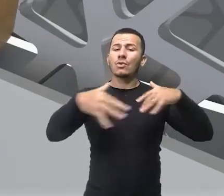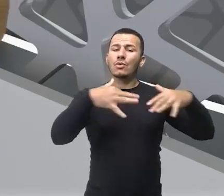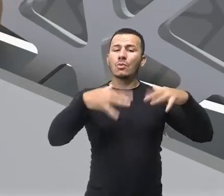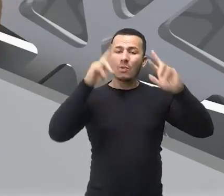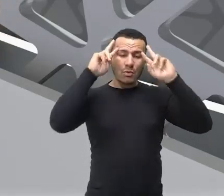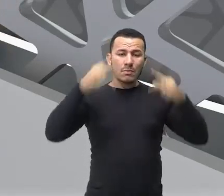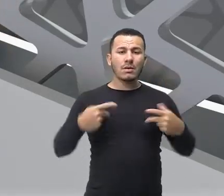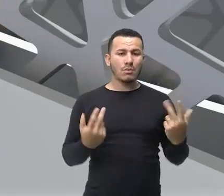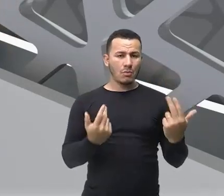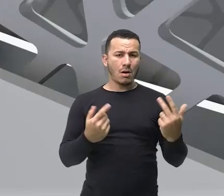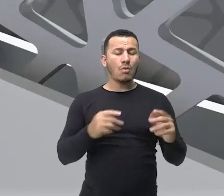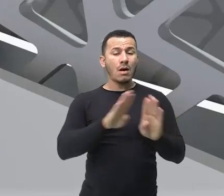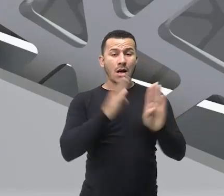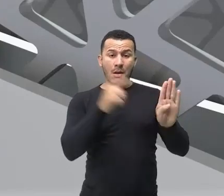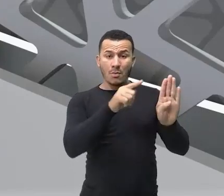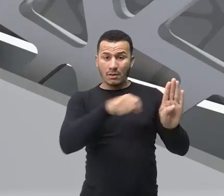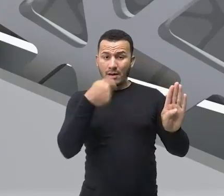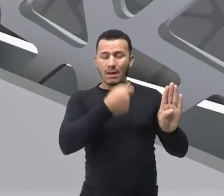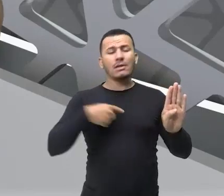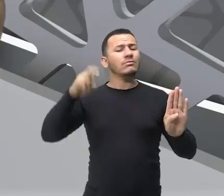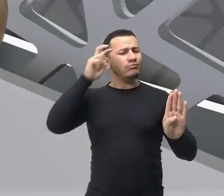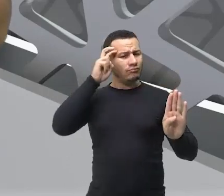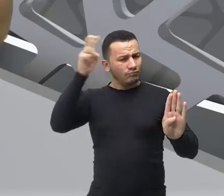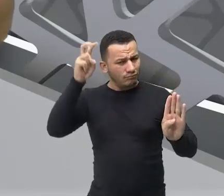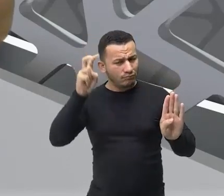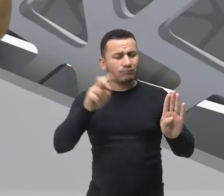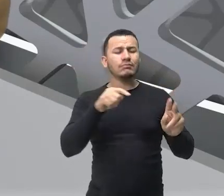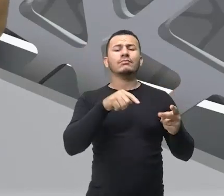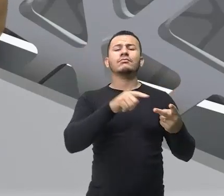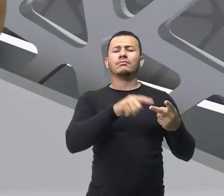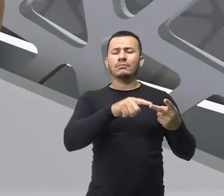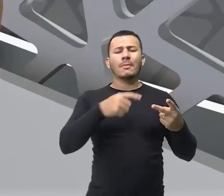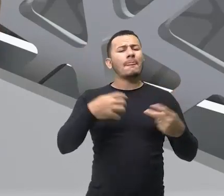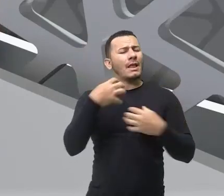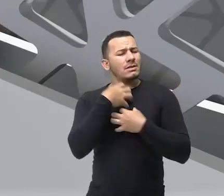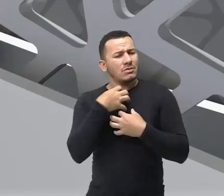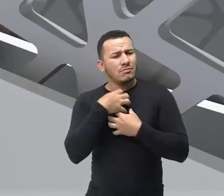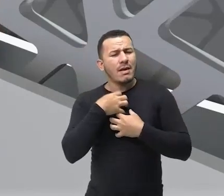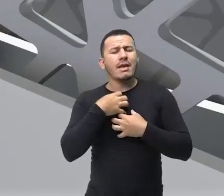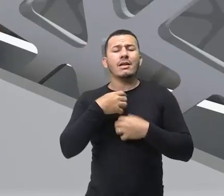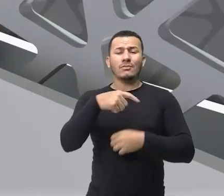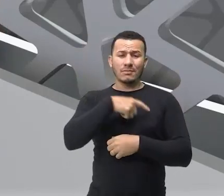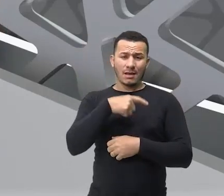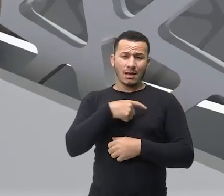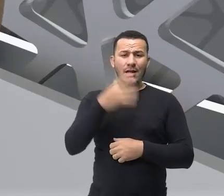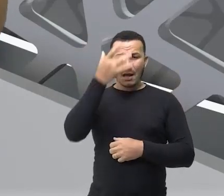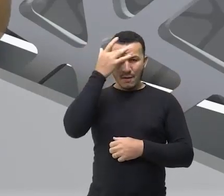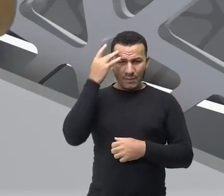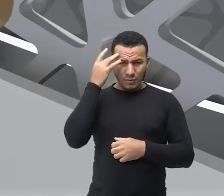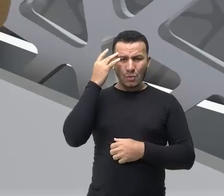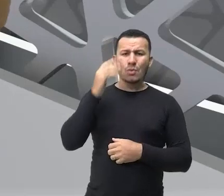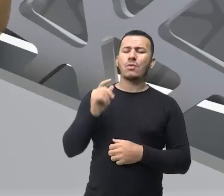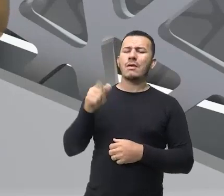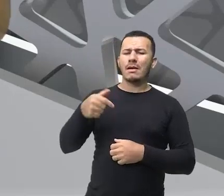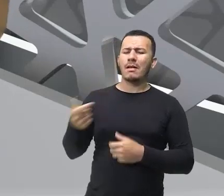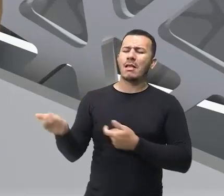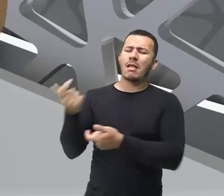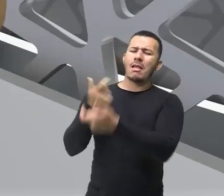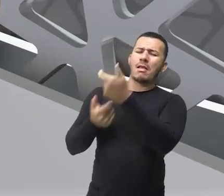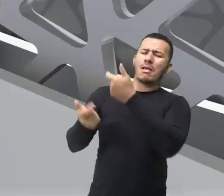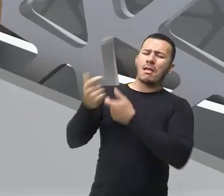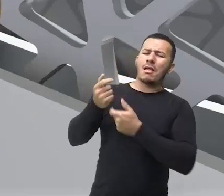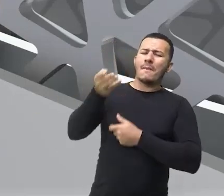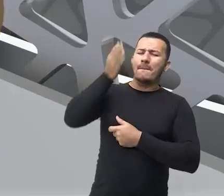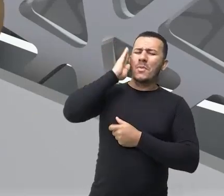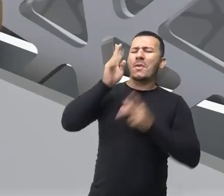certo? Ela é inteligente, ela tem sentimentos, porque quando alguém diz que uma pessoa é